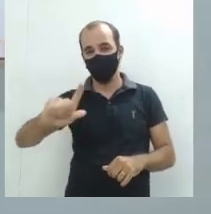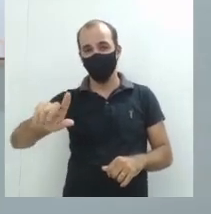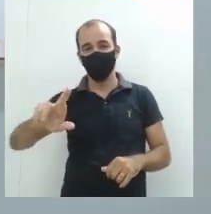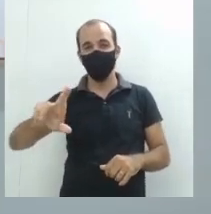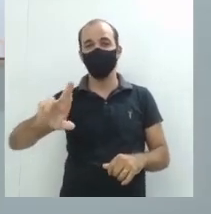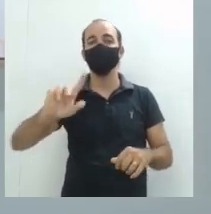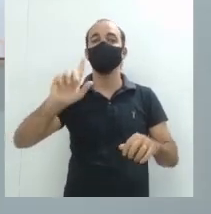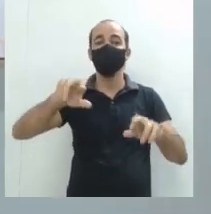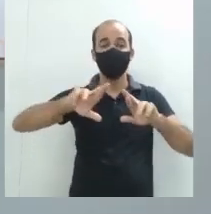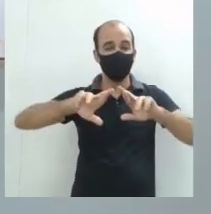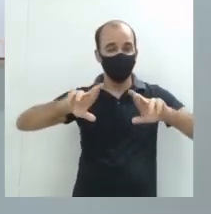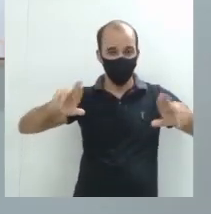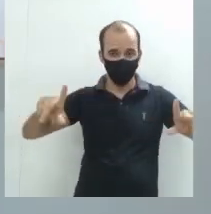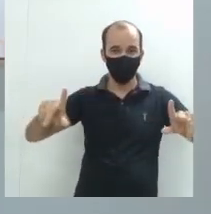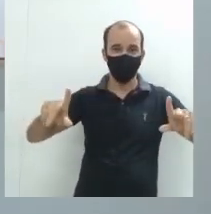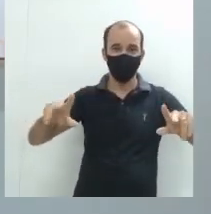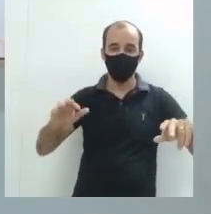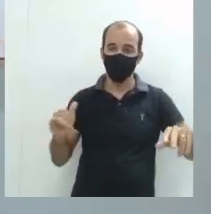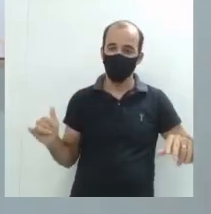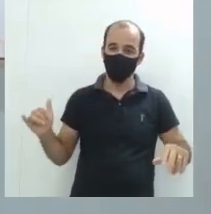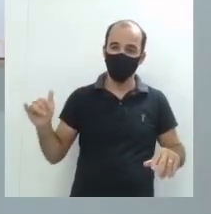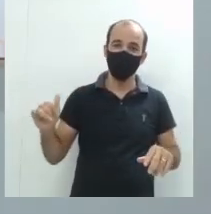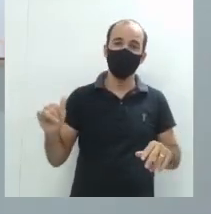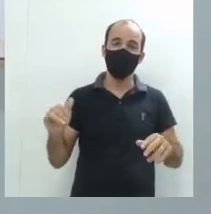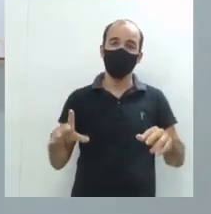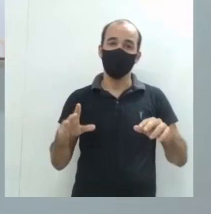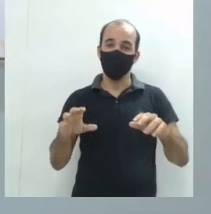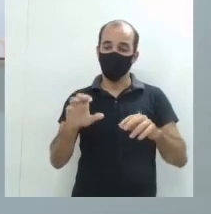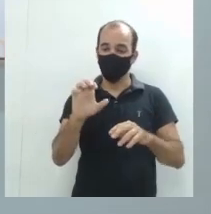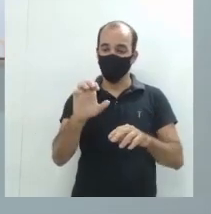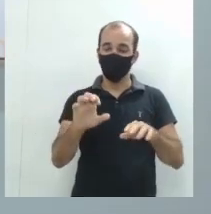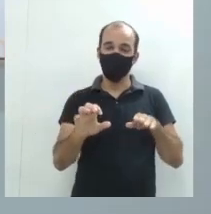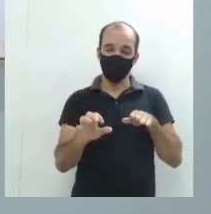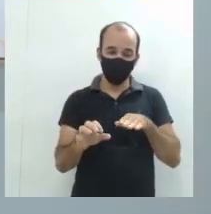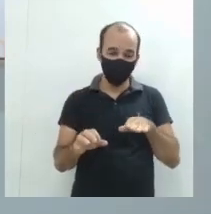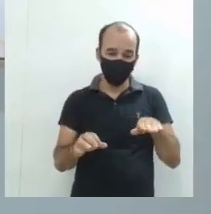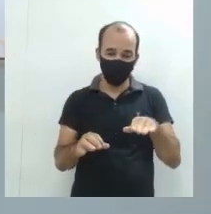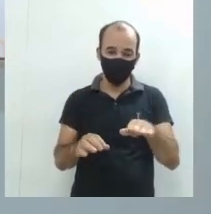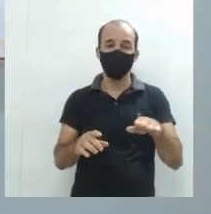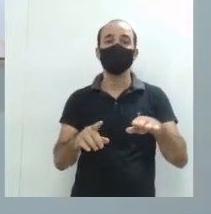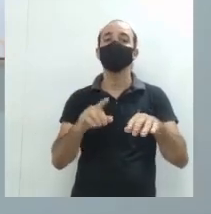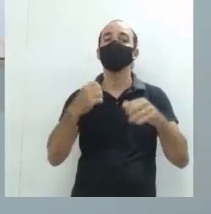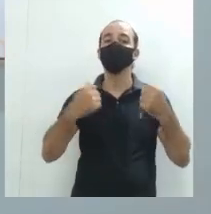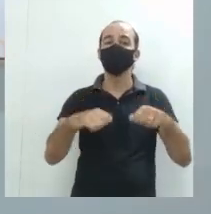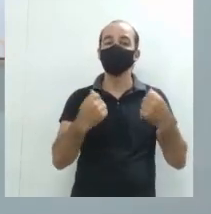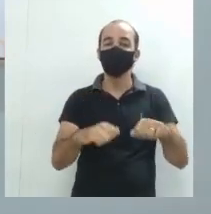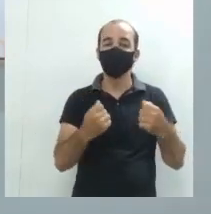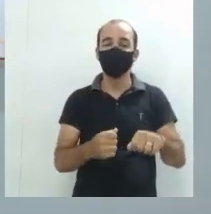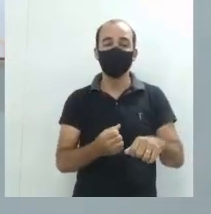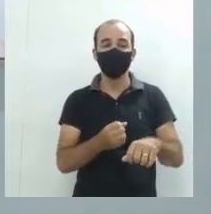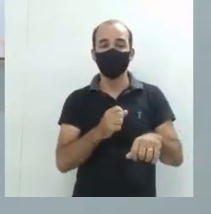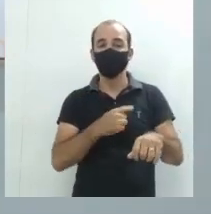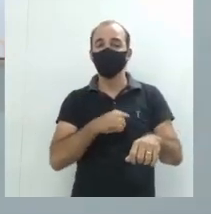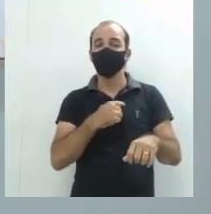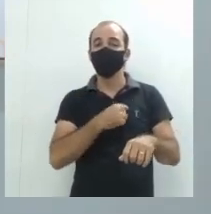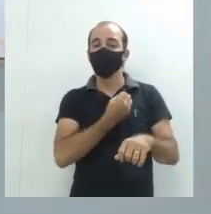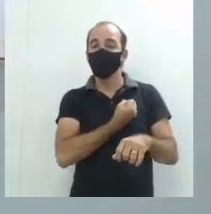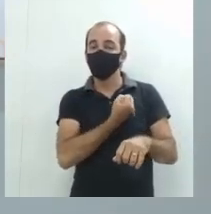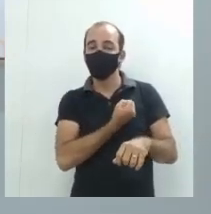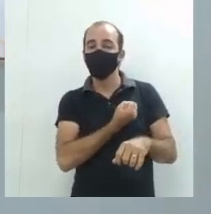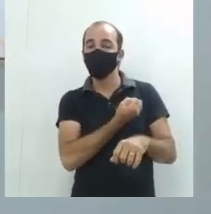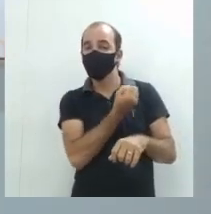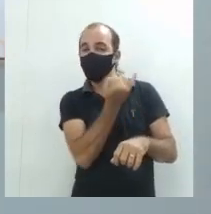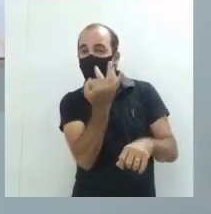capaz. Grandeza escalar é aquela que só precisa do número e da unidade. E